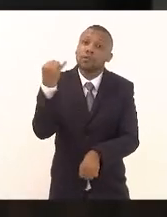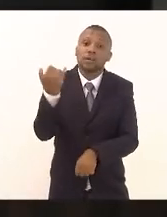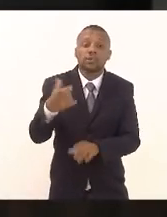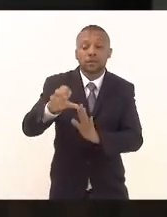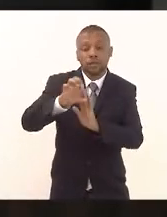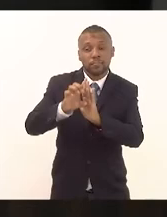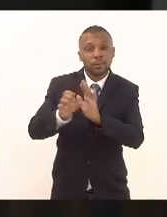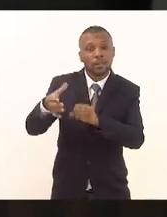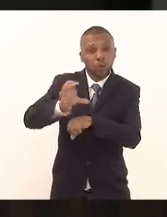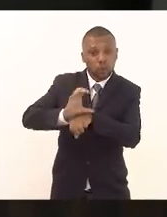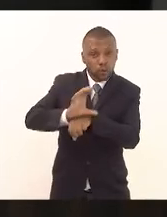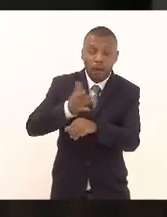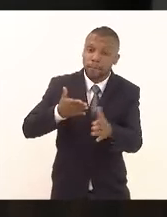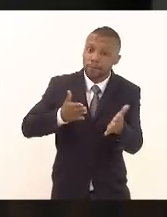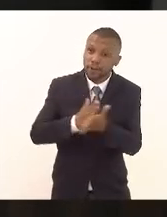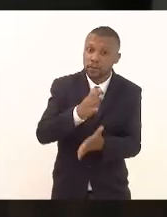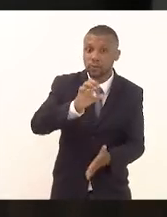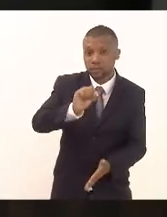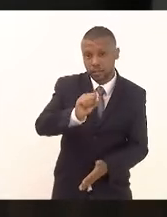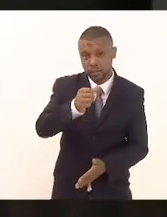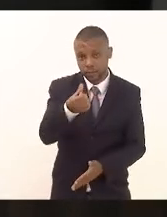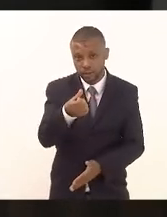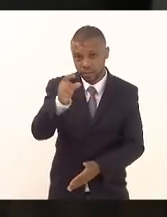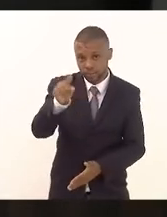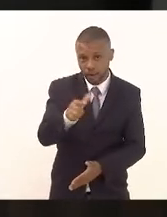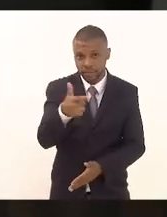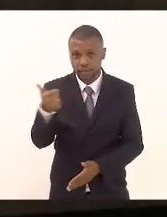condicional aprovada, 86 de 21.